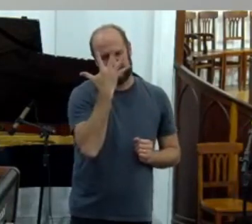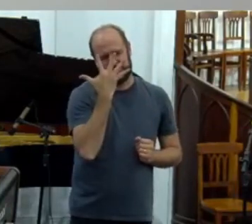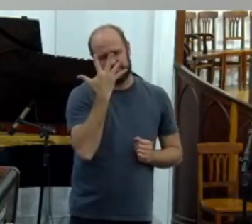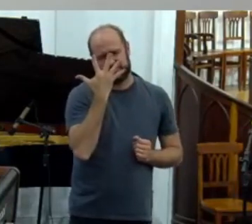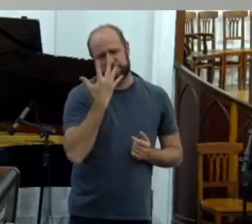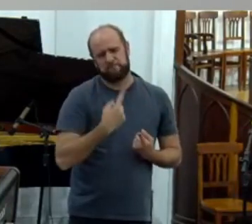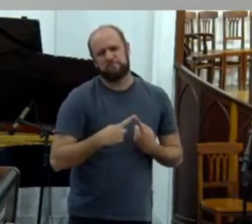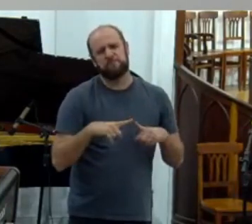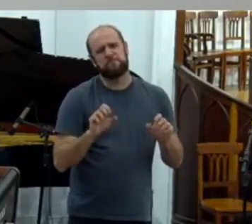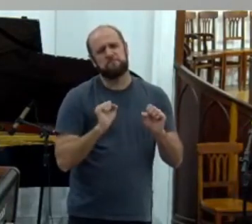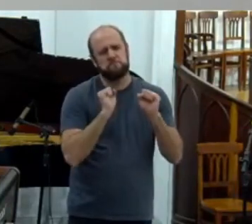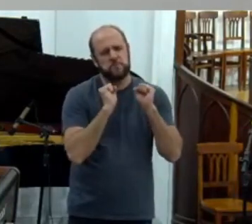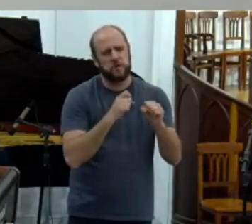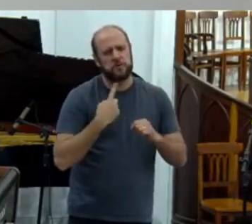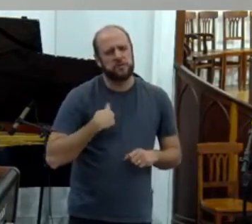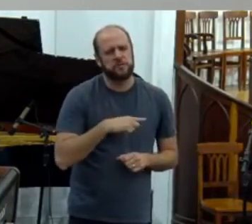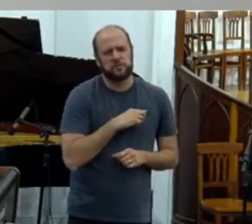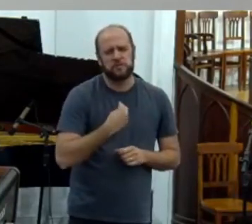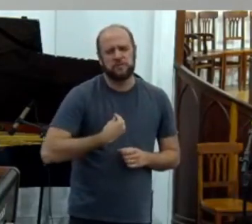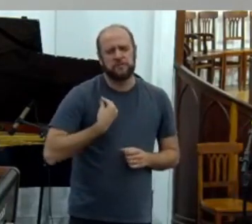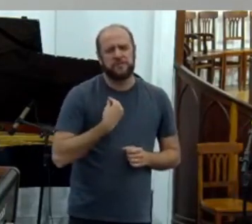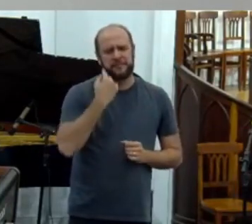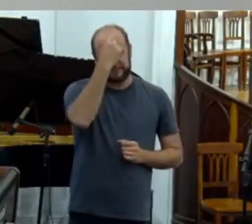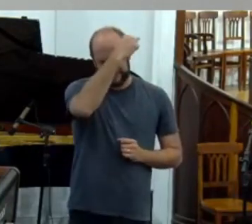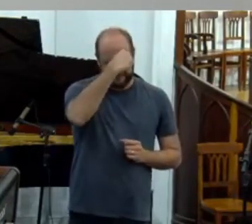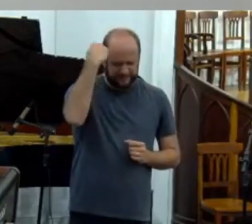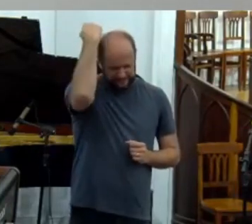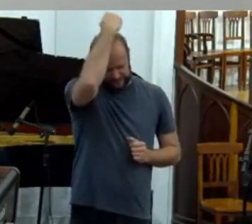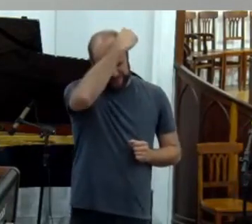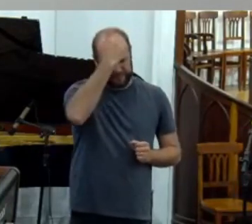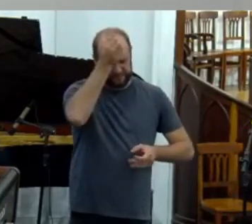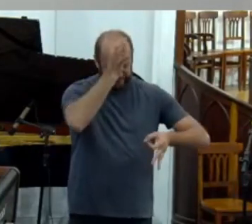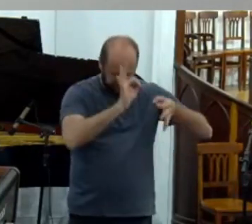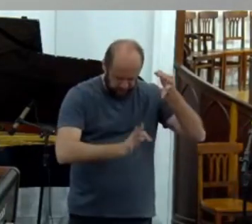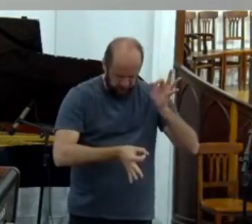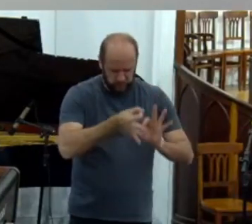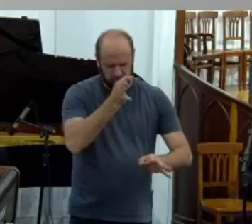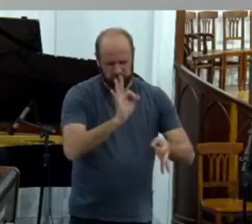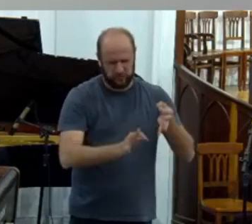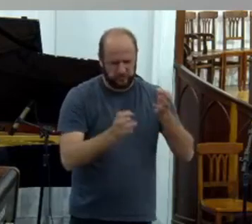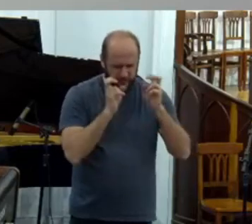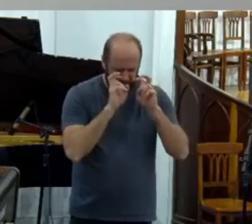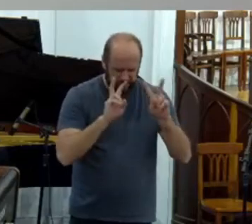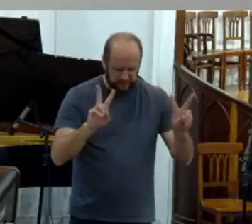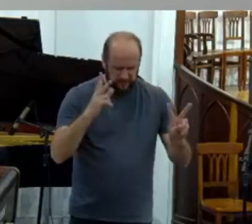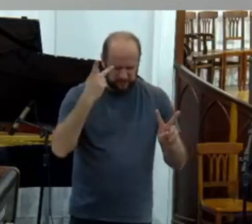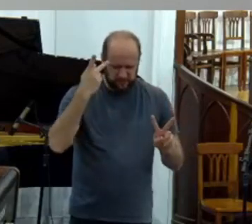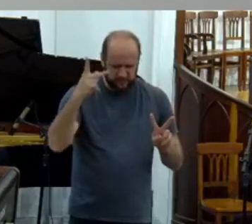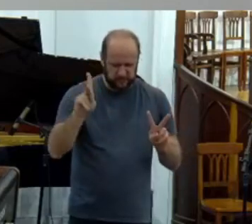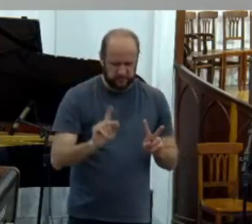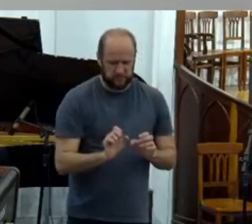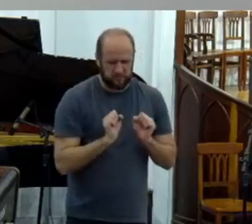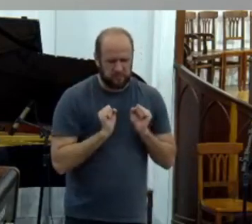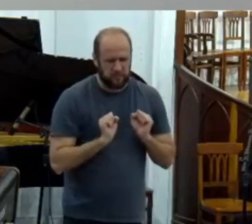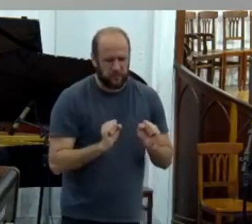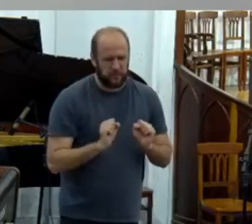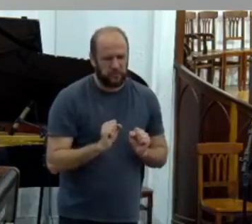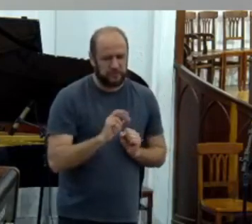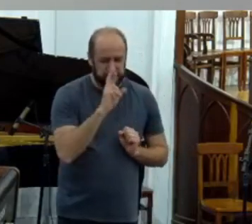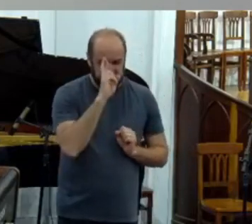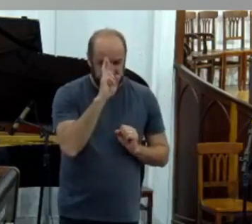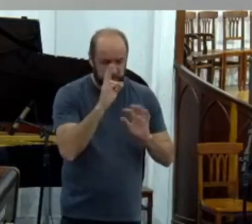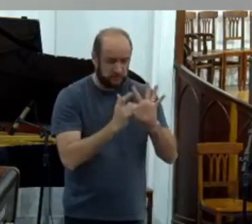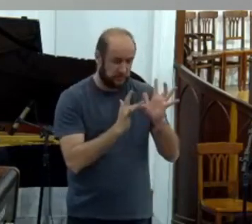ó Pai, que possamos viver de forma santa, de forma justa aos Teus olhos. Afinal, o nosso Senhor